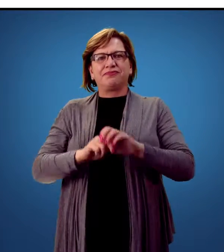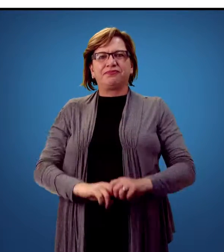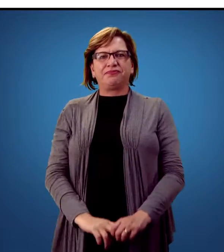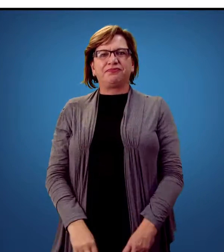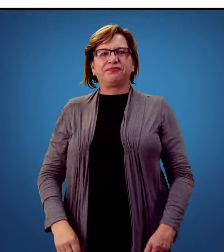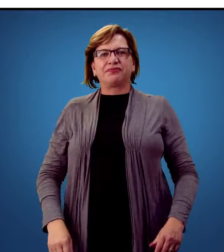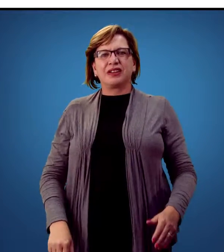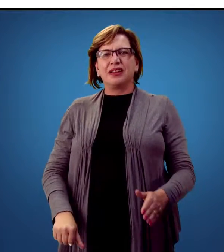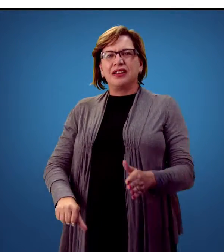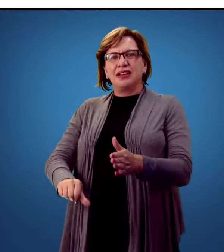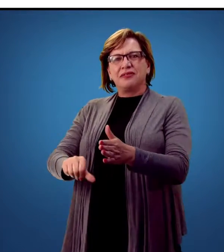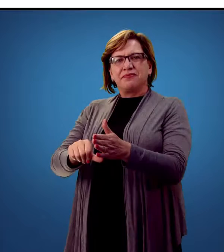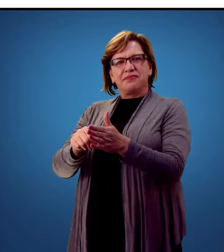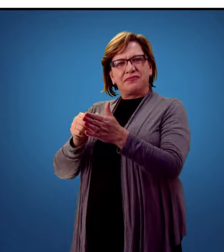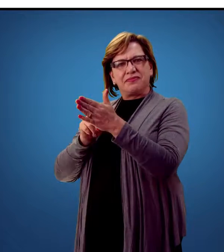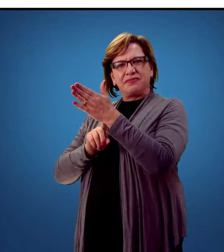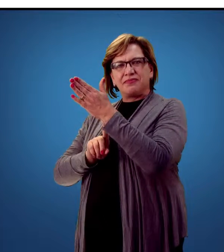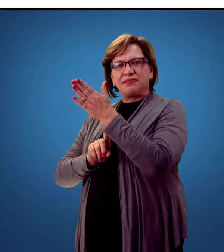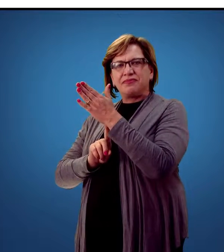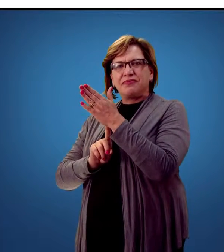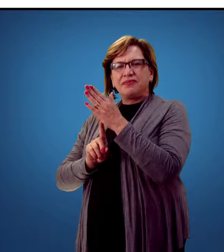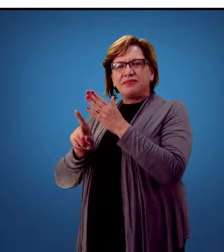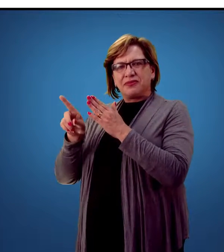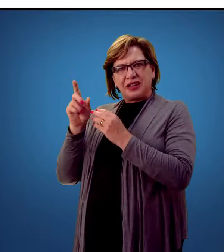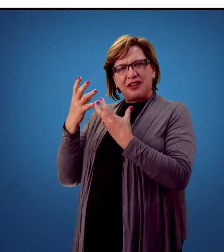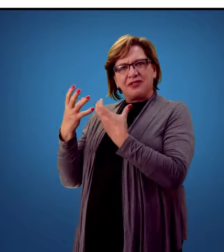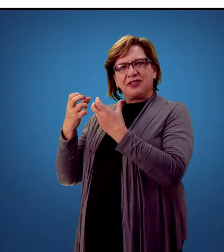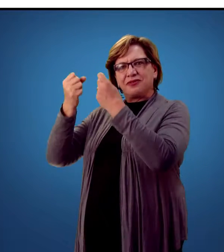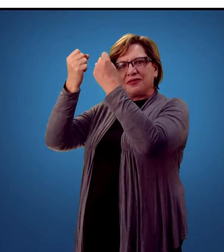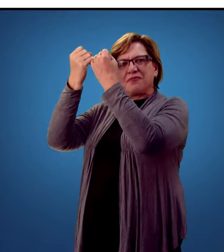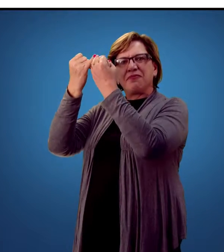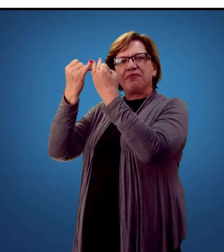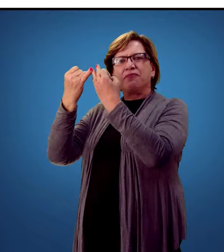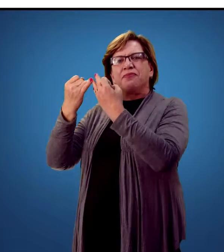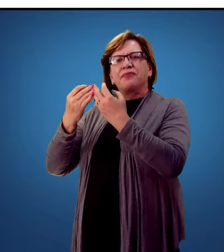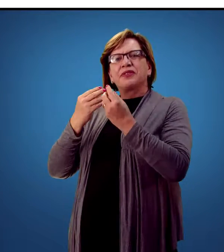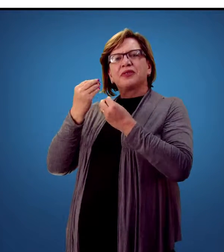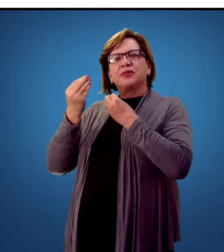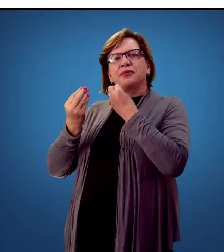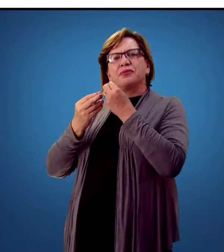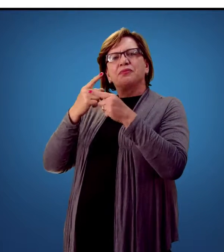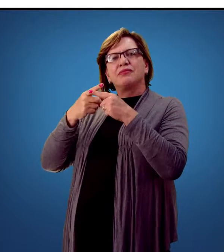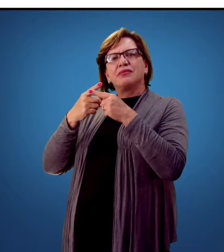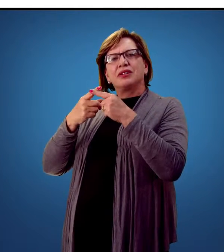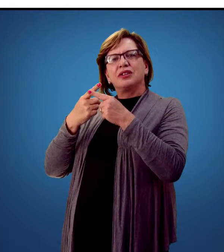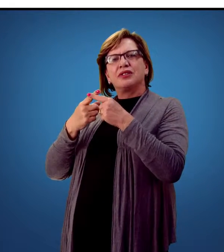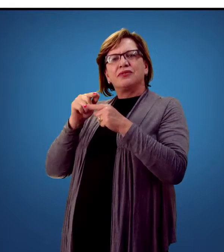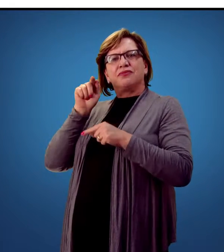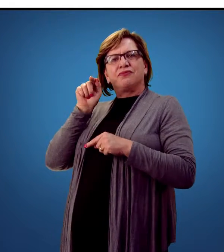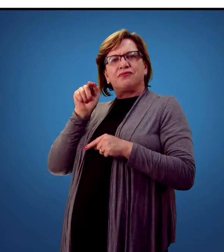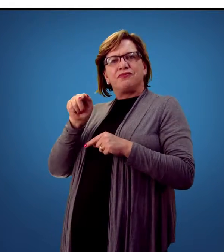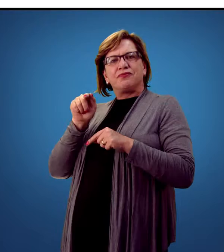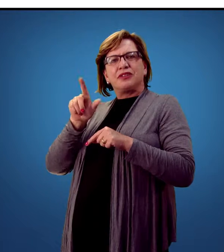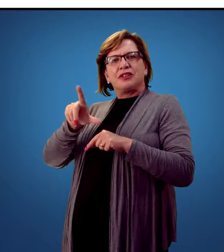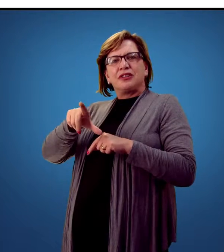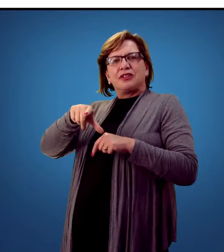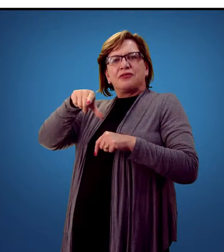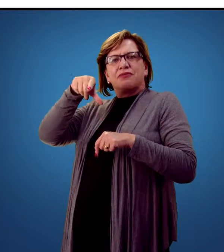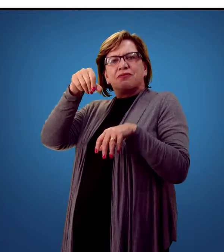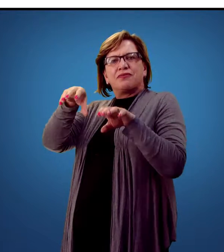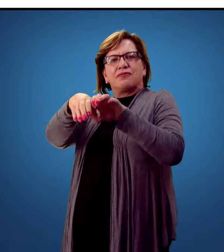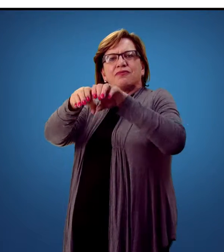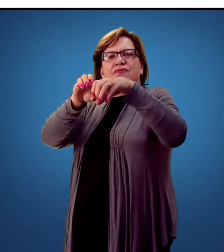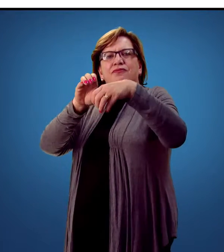primeiro professor queria que você explanasse pra gente quais os motivos que o levaram a você se graduado em